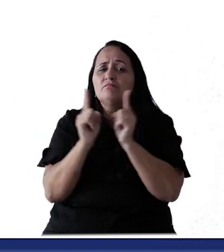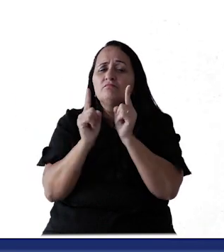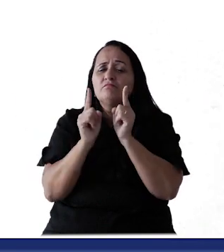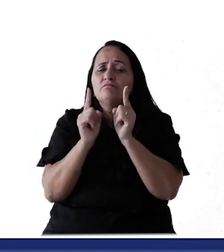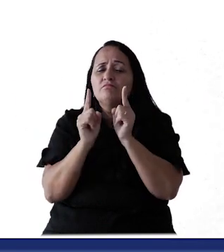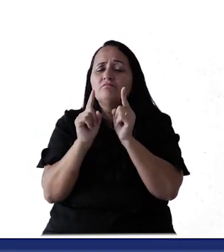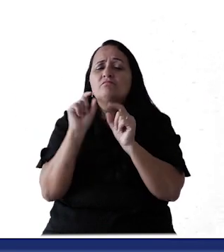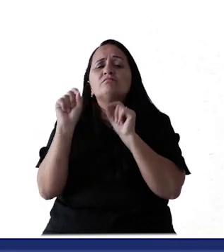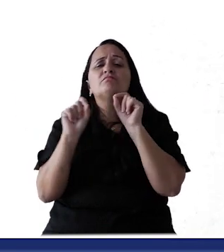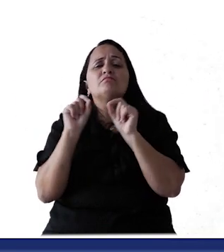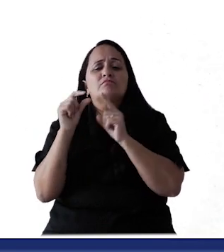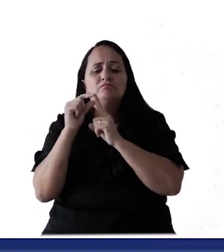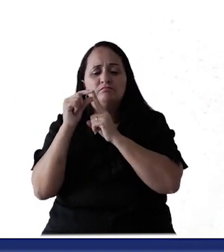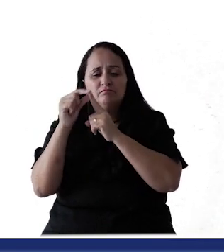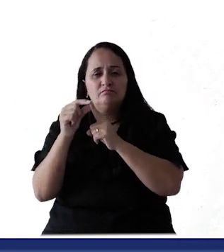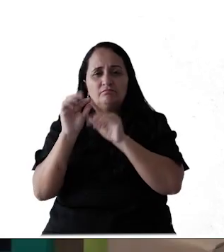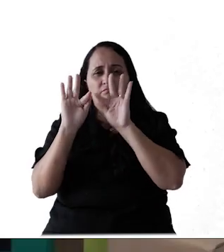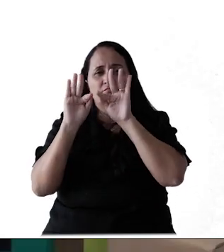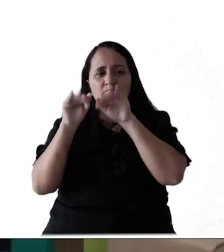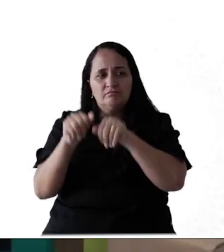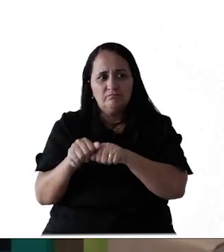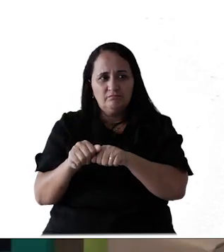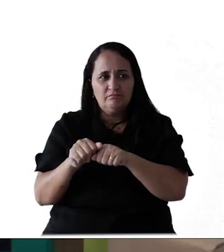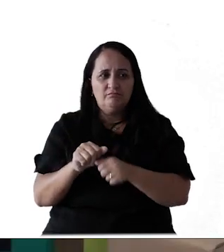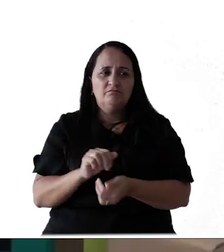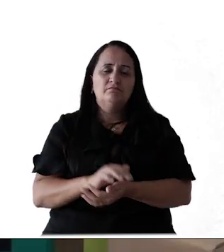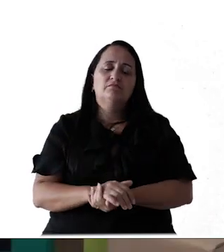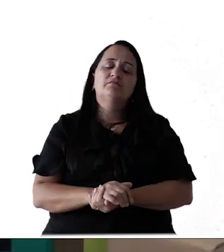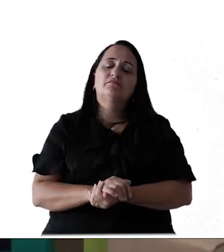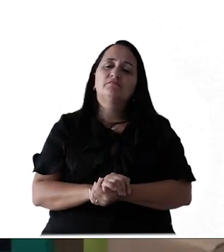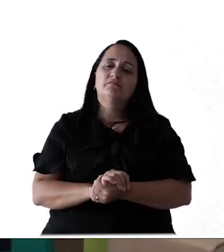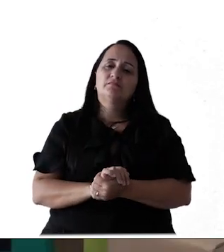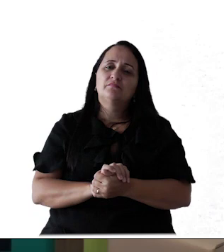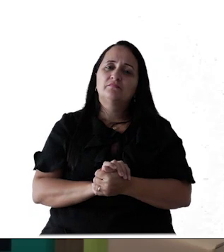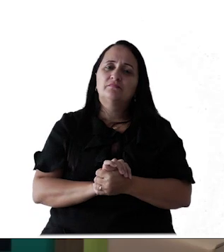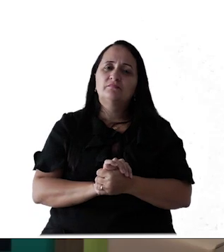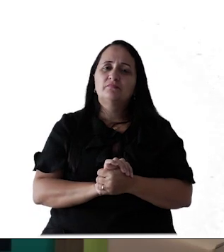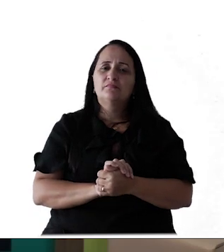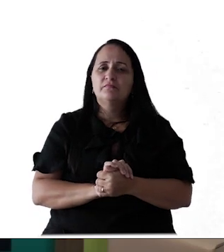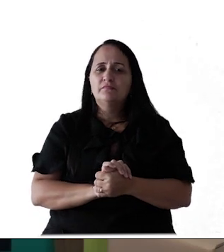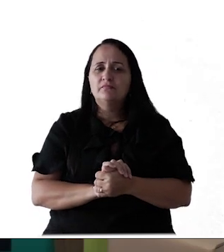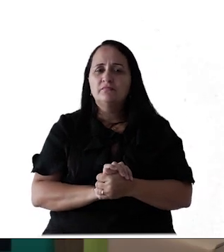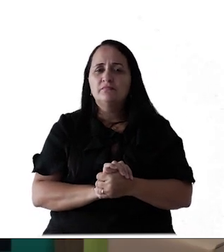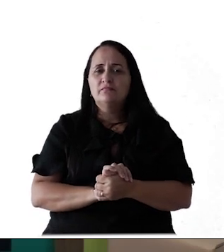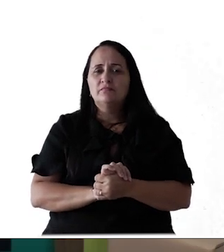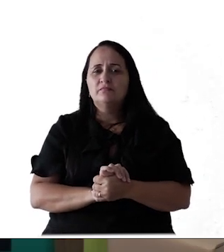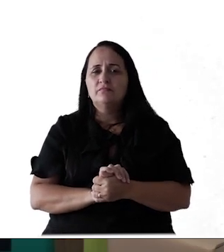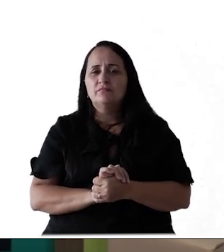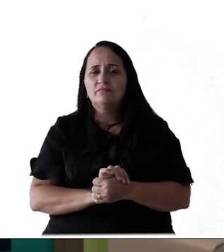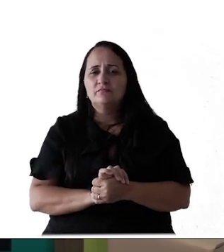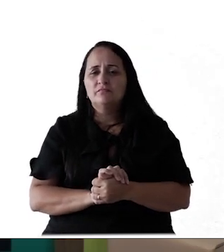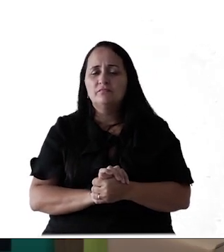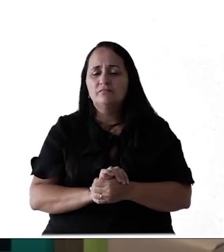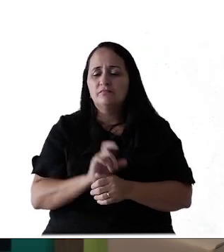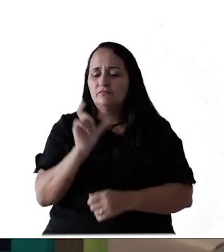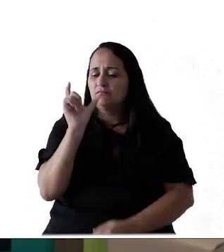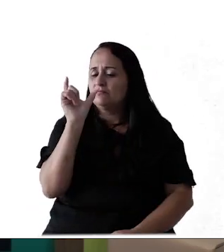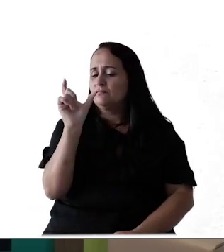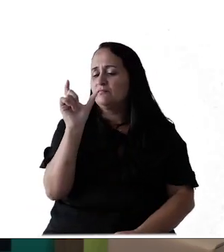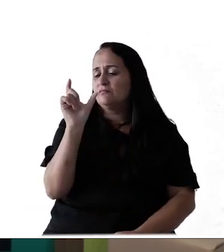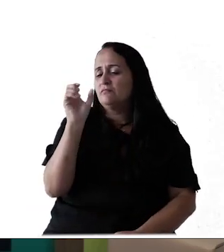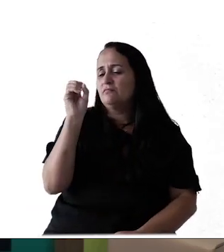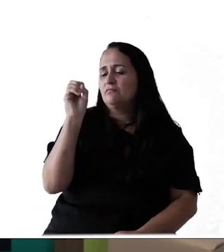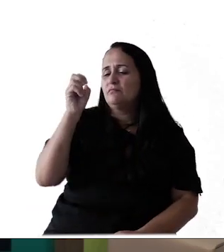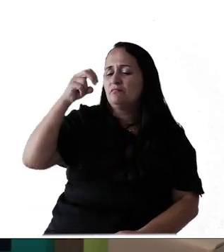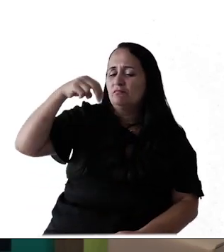as sílabas finais das palavras. Mais ou menos assim, né? Cotô,